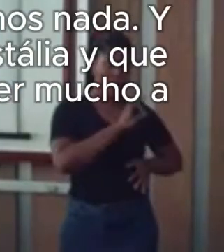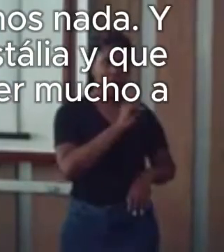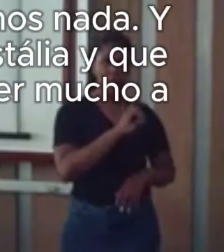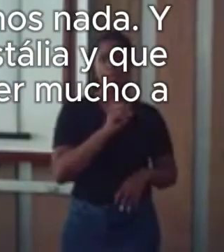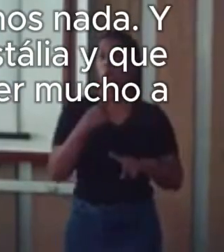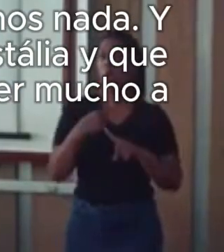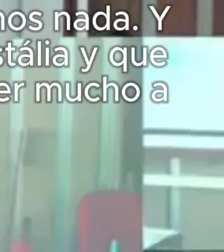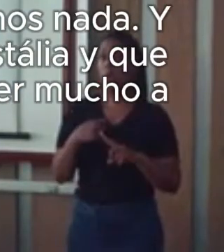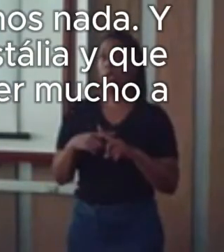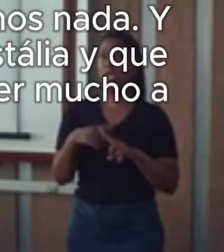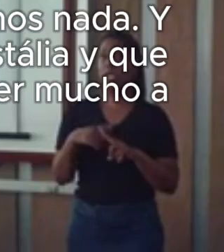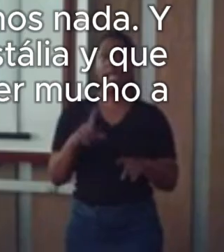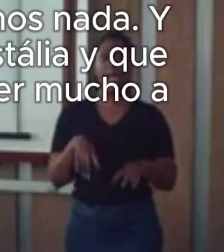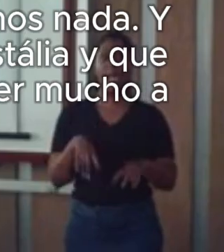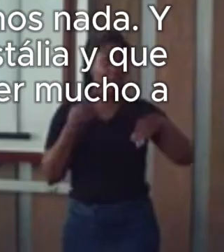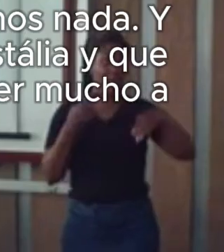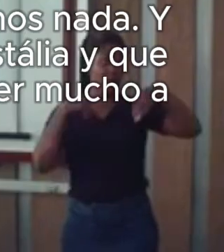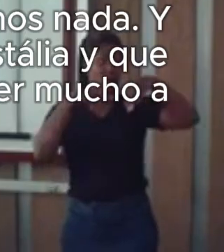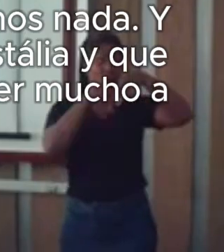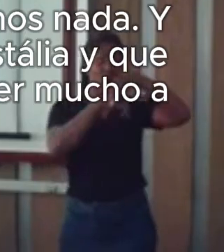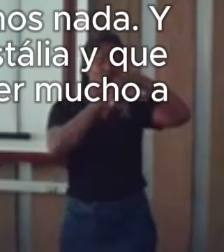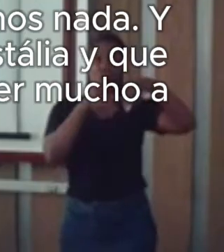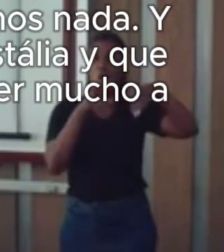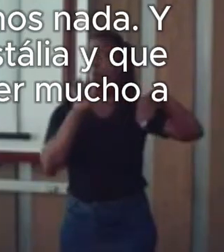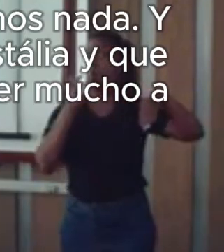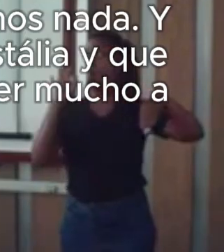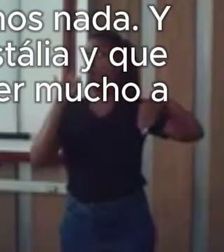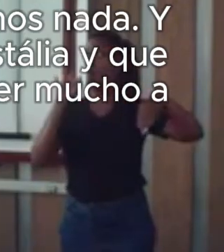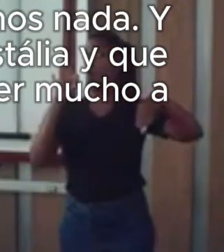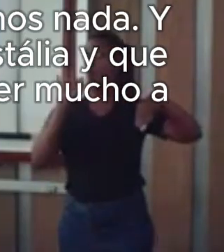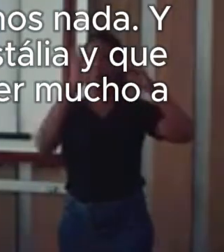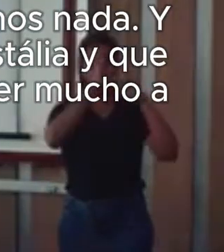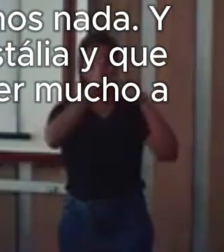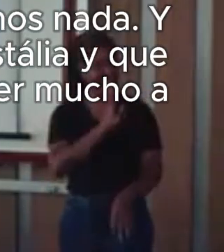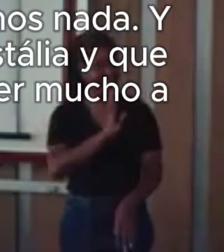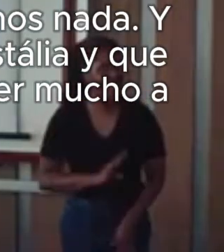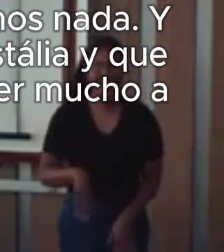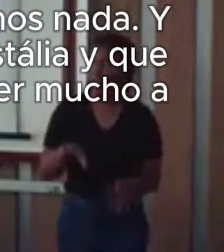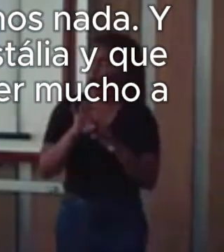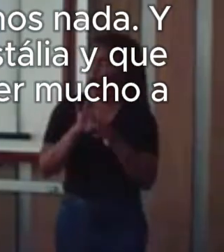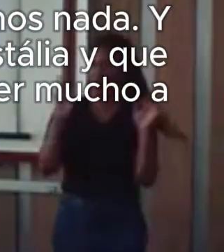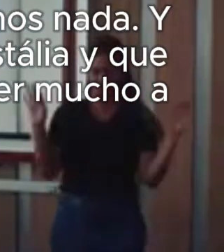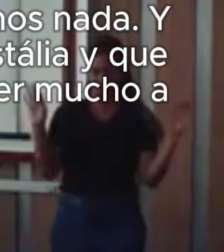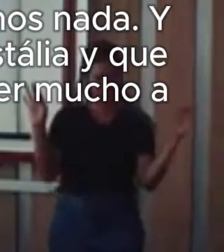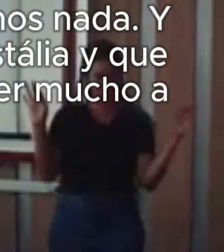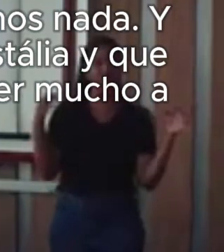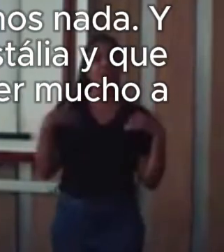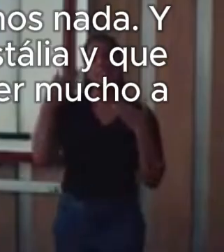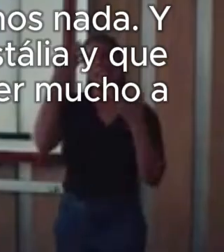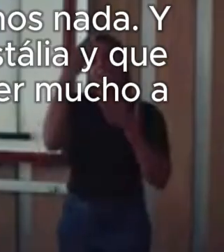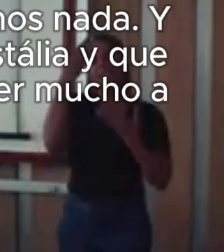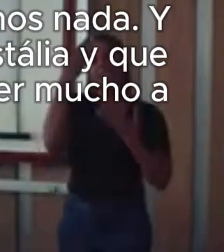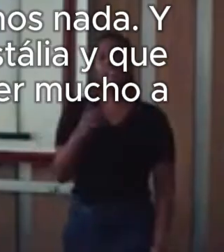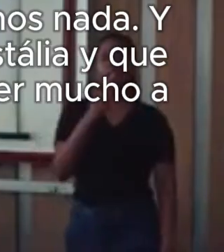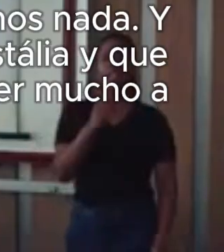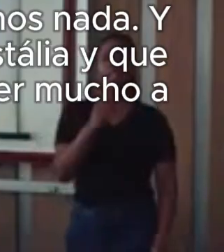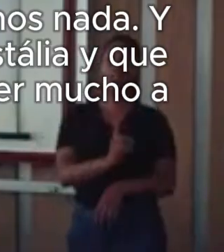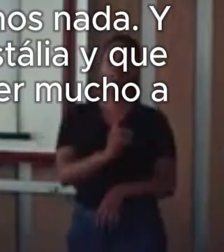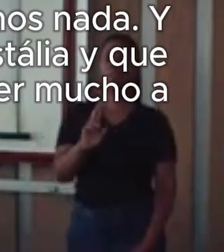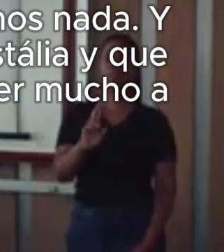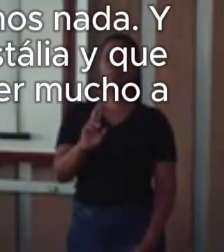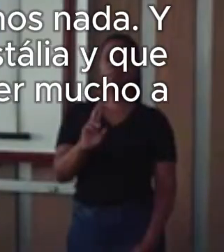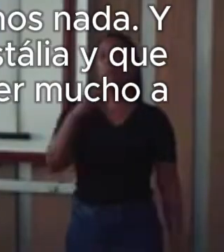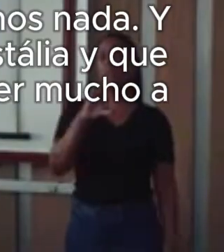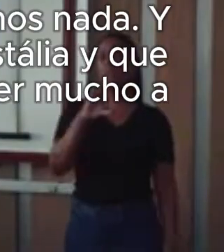de ressonância mais sofisticados e não paga o tostão. É bom a beça. E, finalmente, eu queria agradecer ao doutor Pacheco, que é o presidente